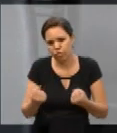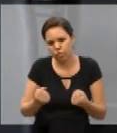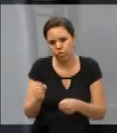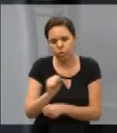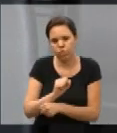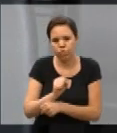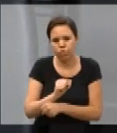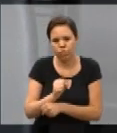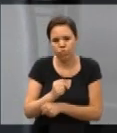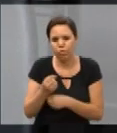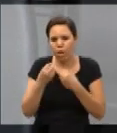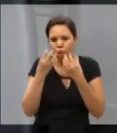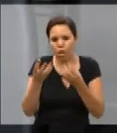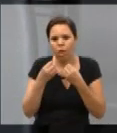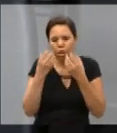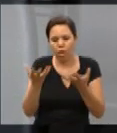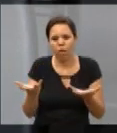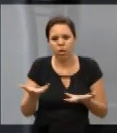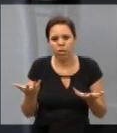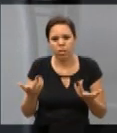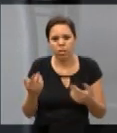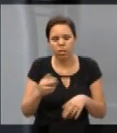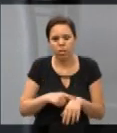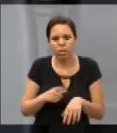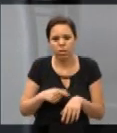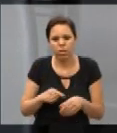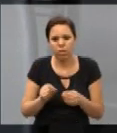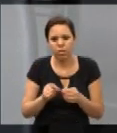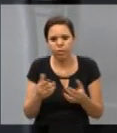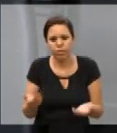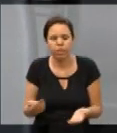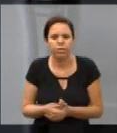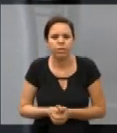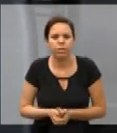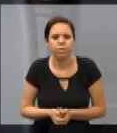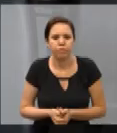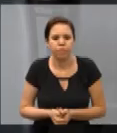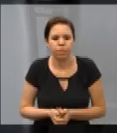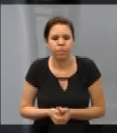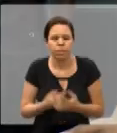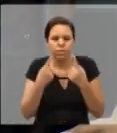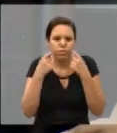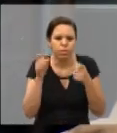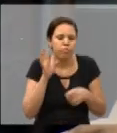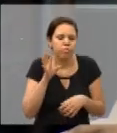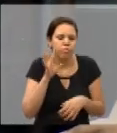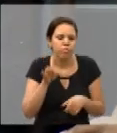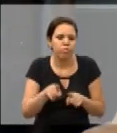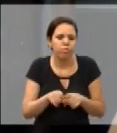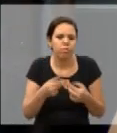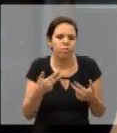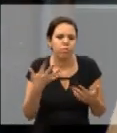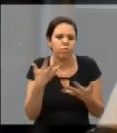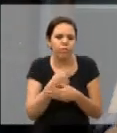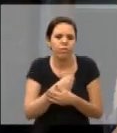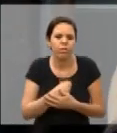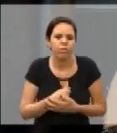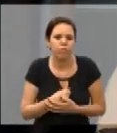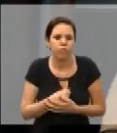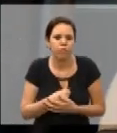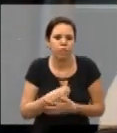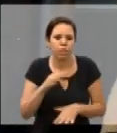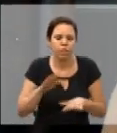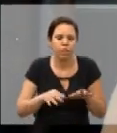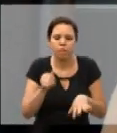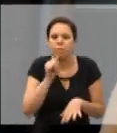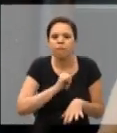ia dirigindo e ele ia falando como que ele queria a cena, assim, na hora, e a gente fazia, e foi muito interessante. E uma coisa que eu achei maravilhosa, assim, foi sem